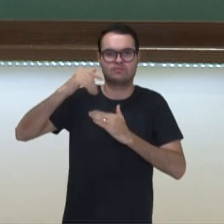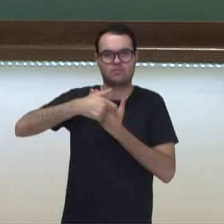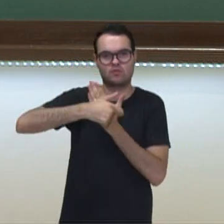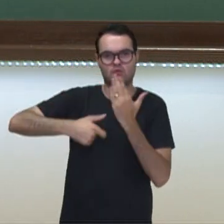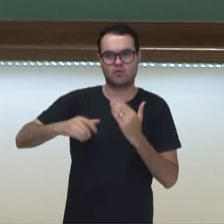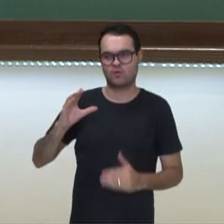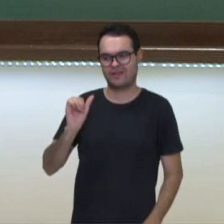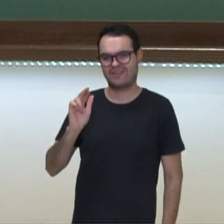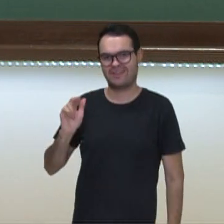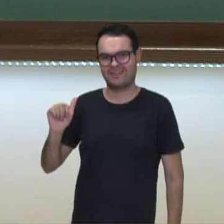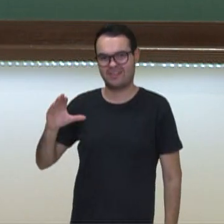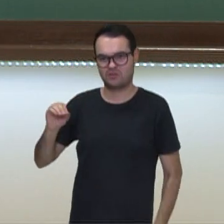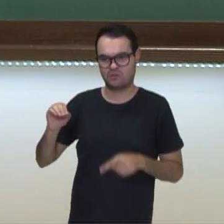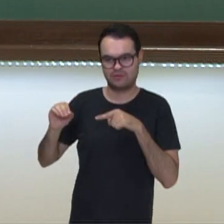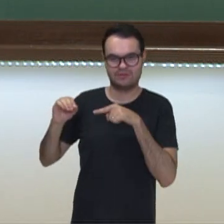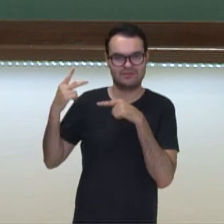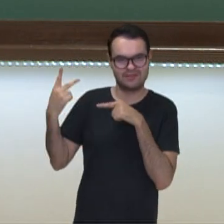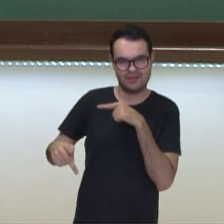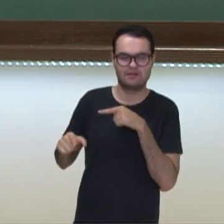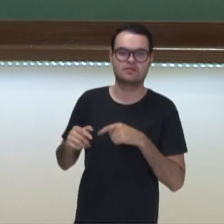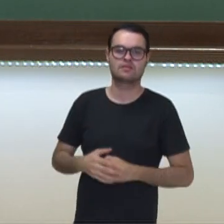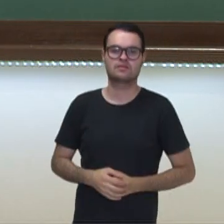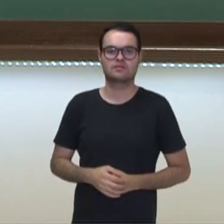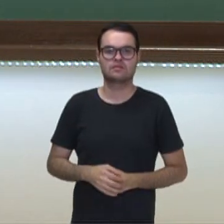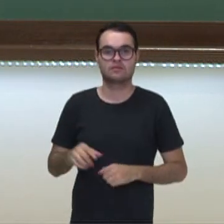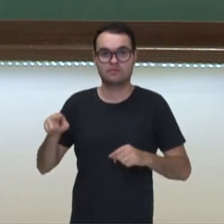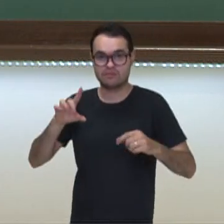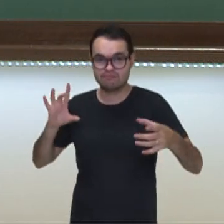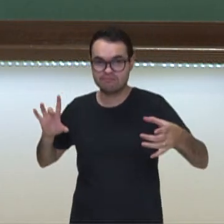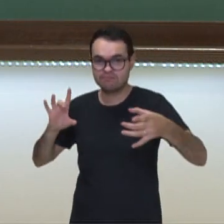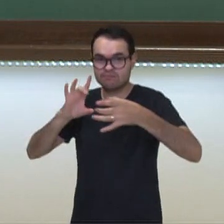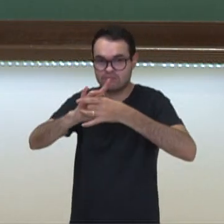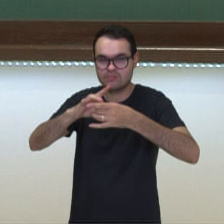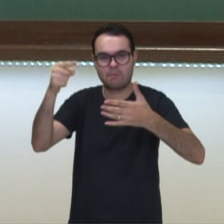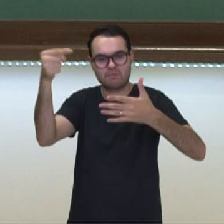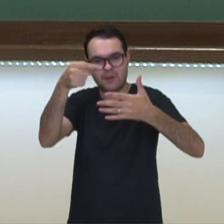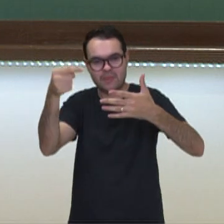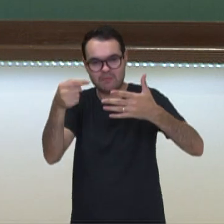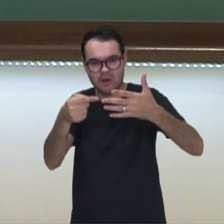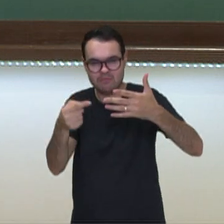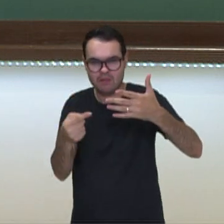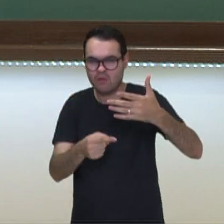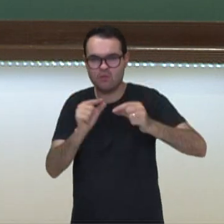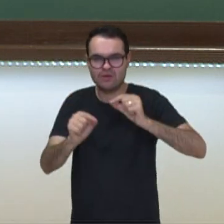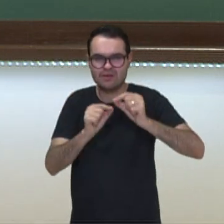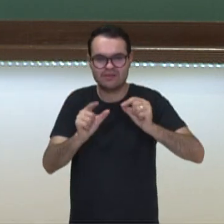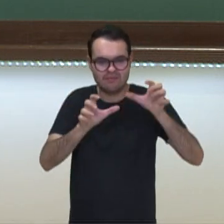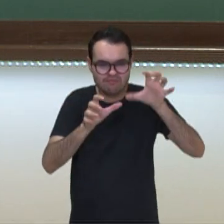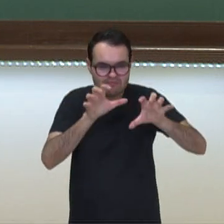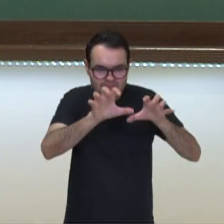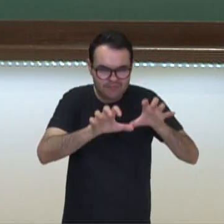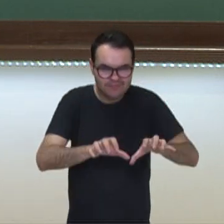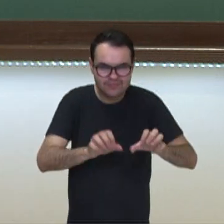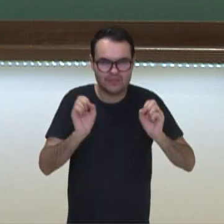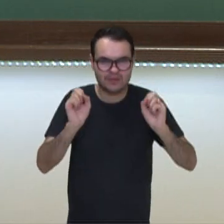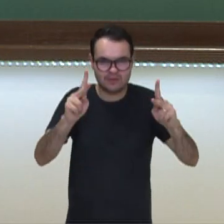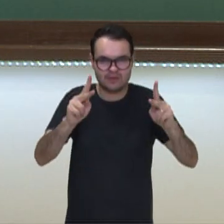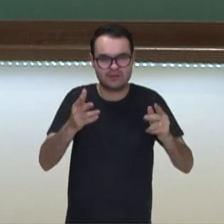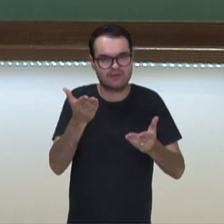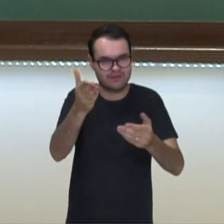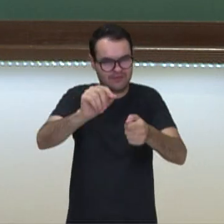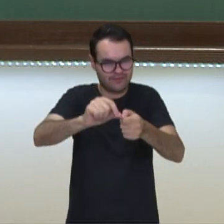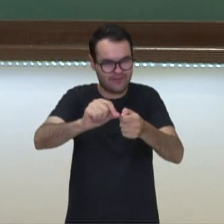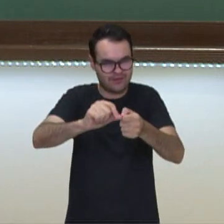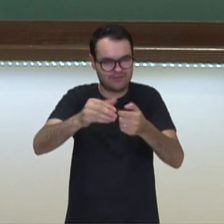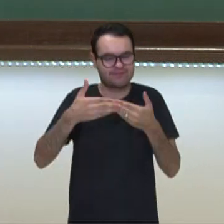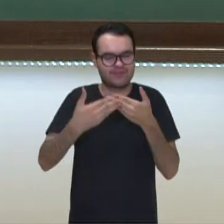E de modo que vocês consigam elencar os elementos composicionais deste gênero. Façam aí que eu